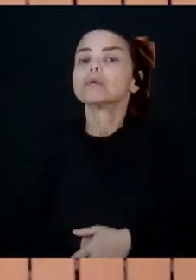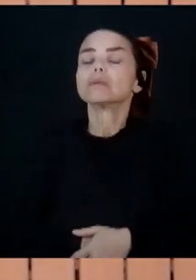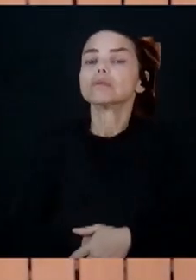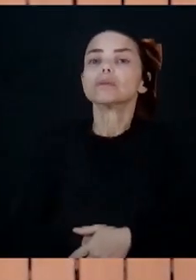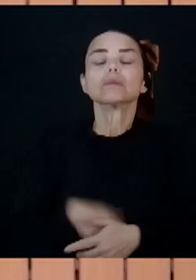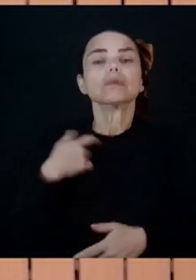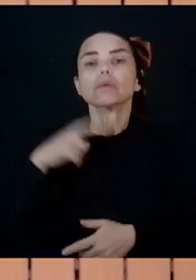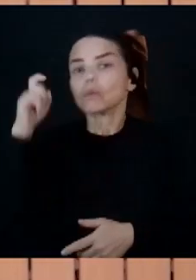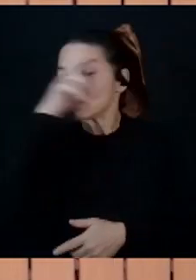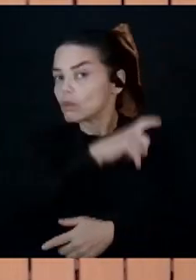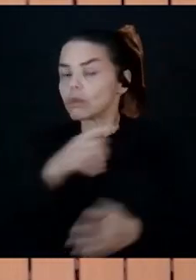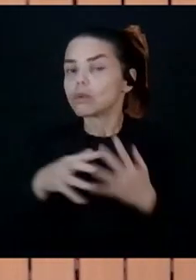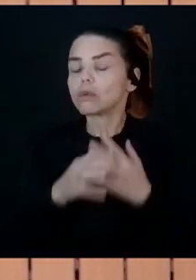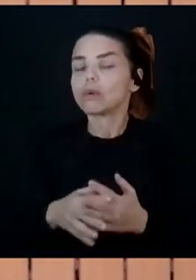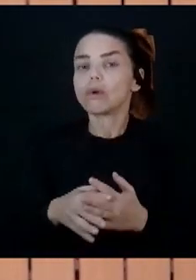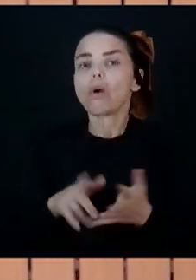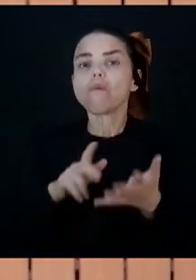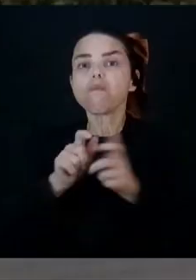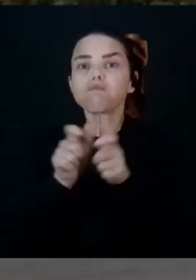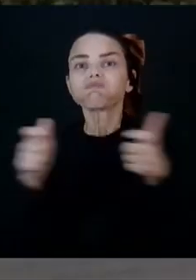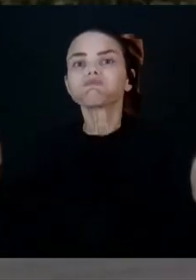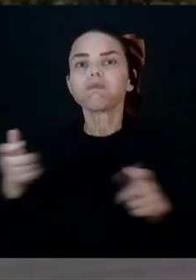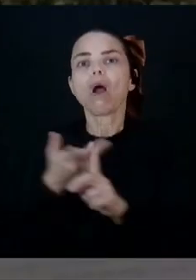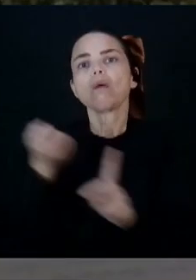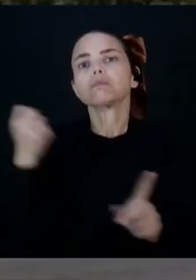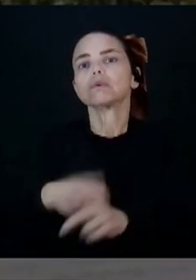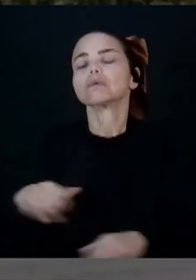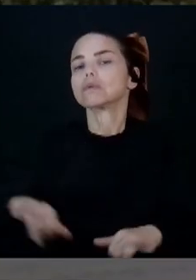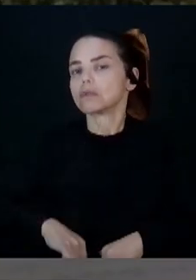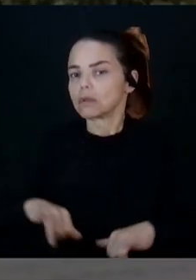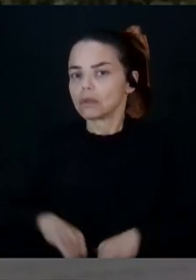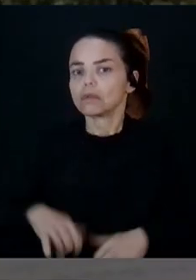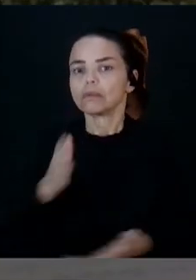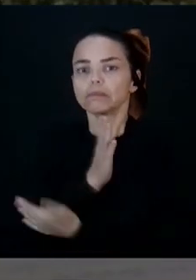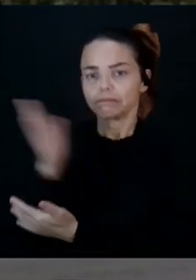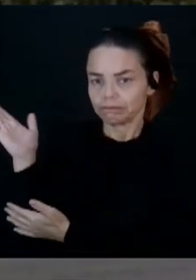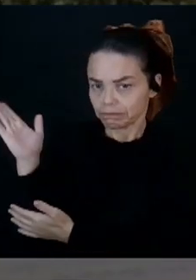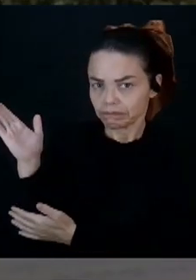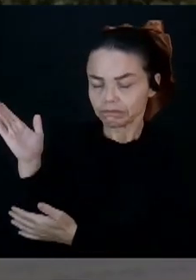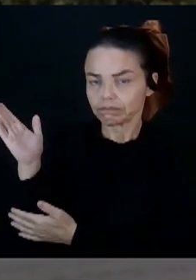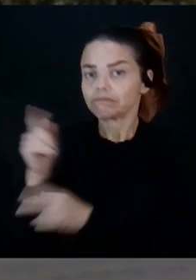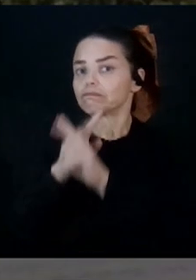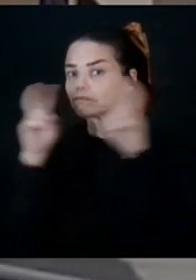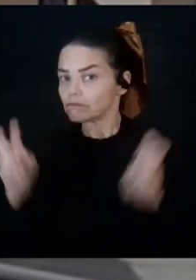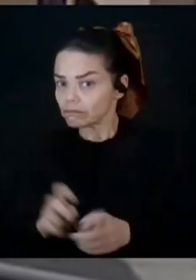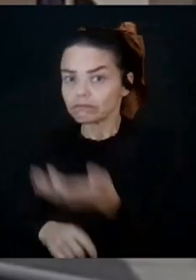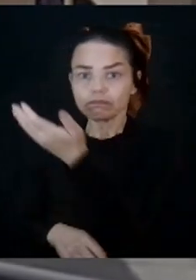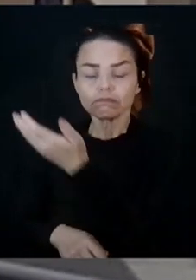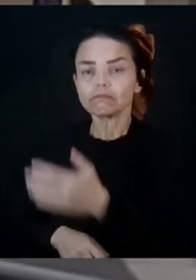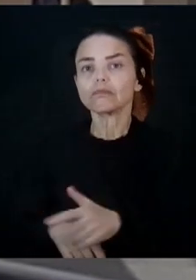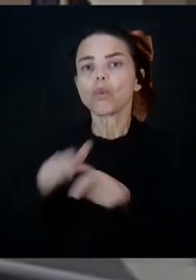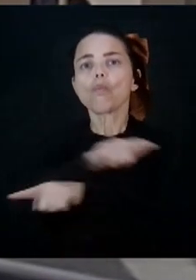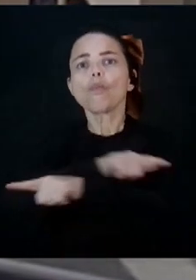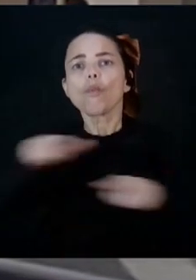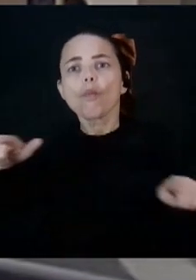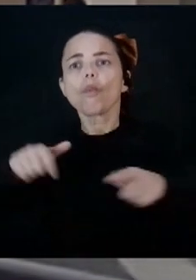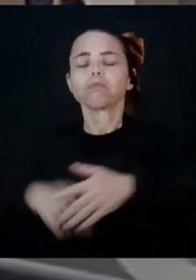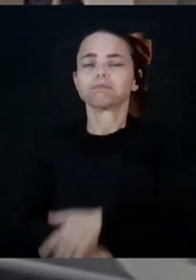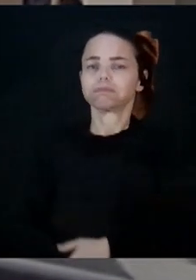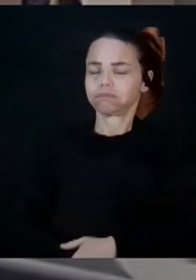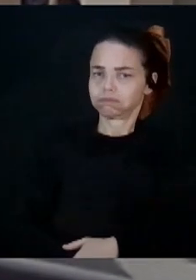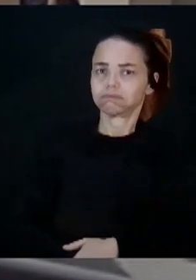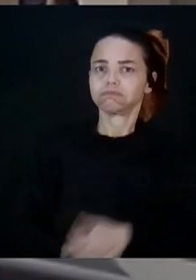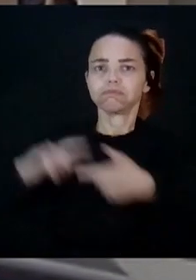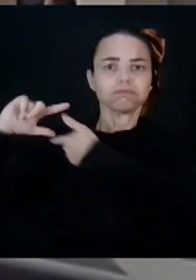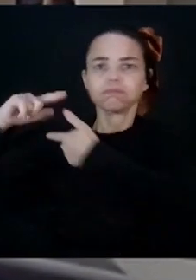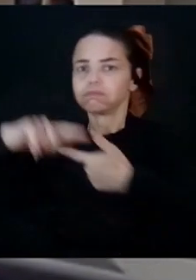impressionante a quantidade de golpes que as pessoas têm sofrido. Entre os temas levantados, o esvaziamento de agências tradicionais no